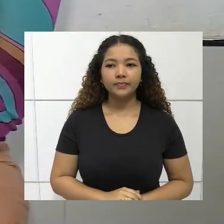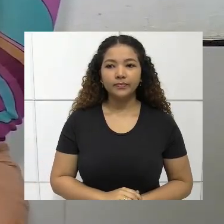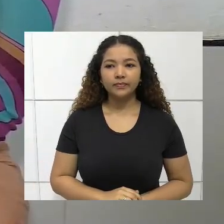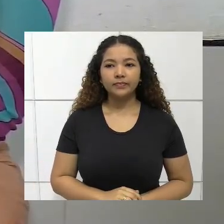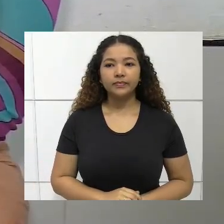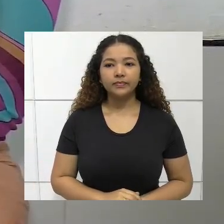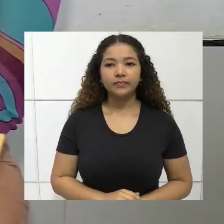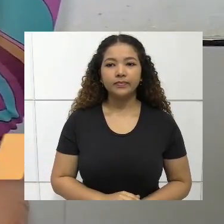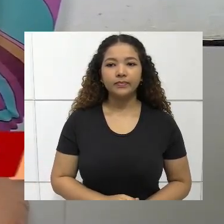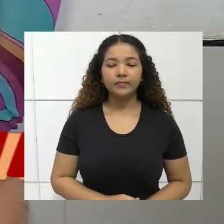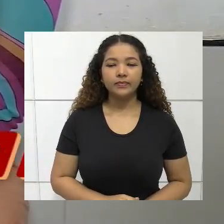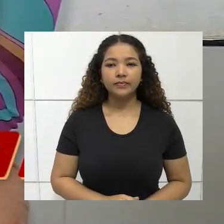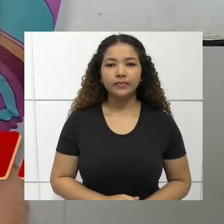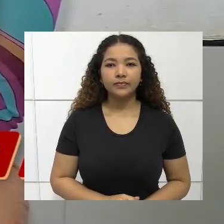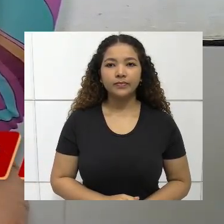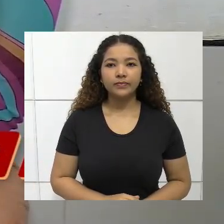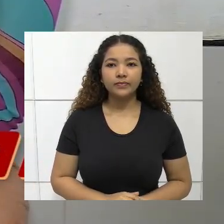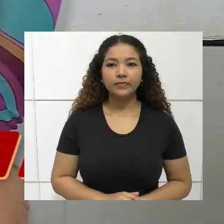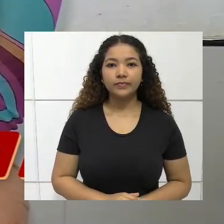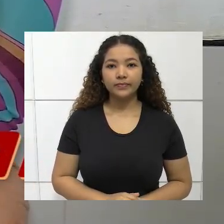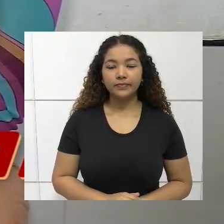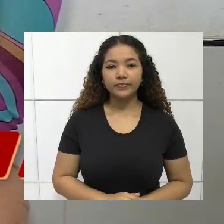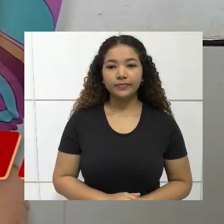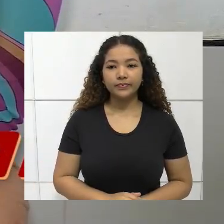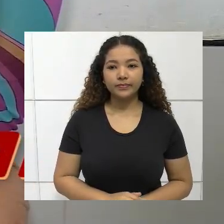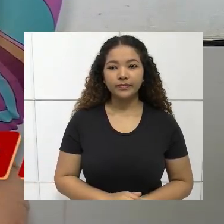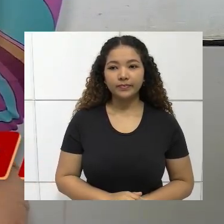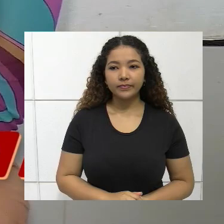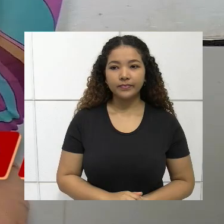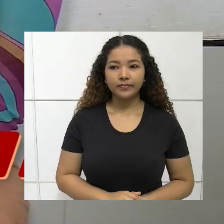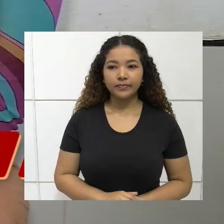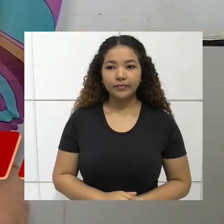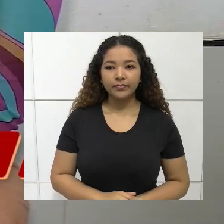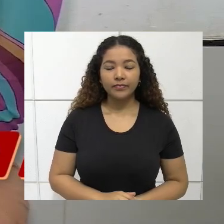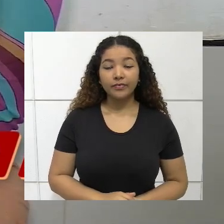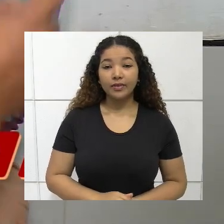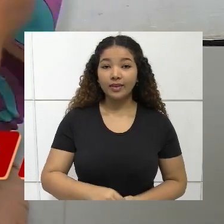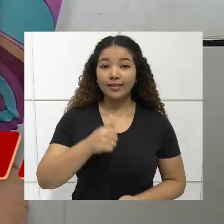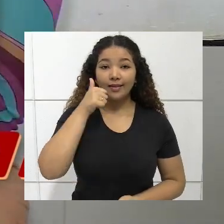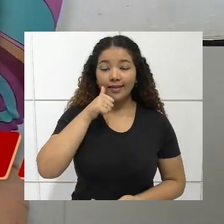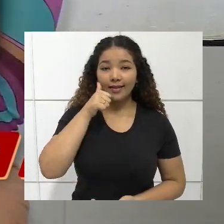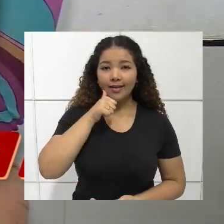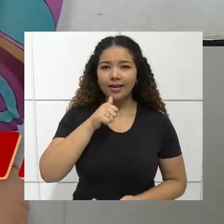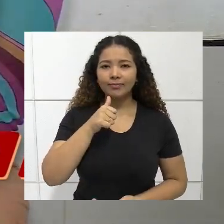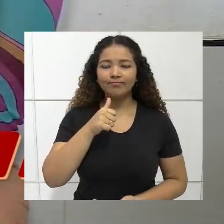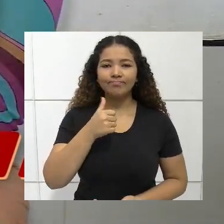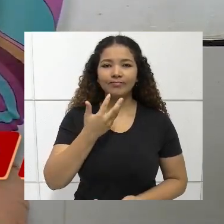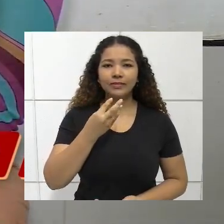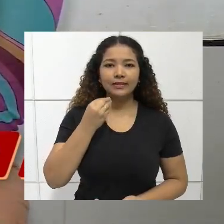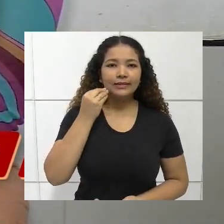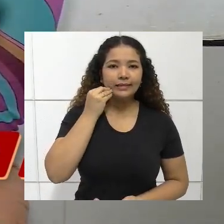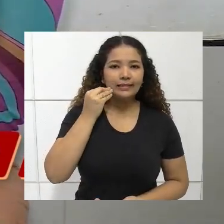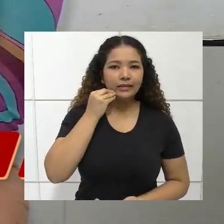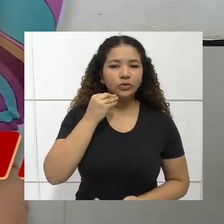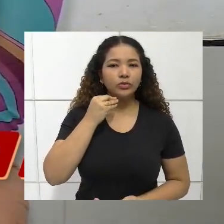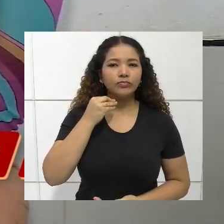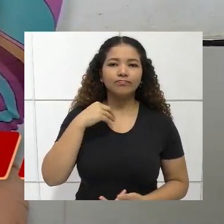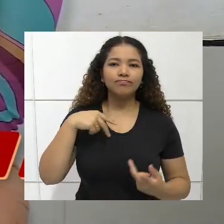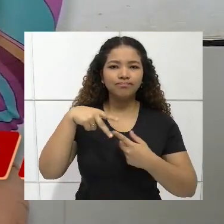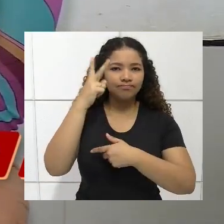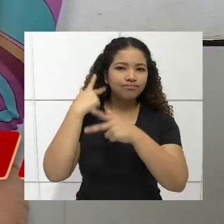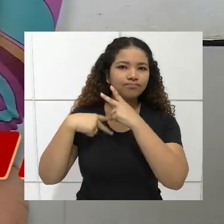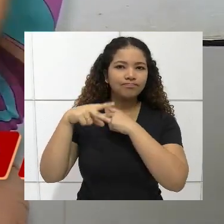me jogar numa corda e me apoiar, né? Jogar a ponta da corda para fora, porque nesse tempo não tinha grade na